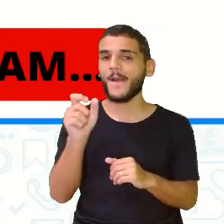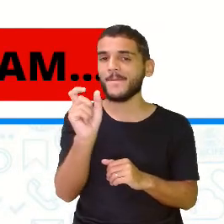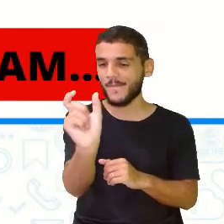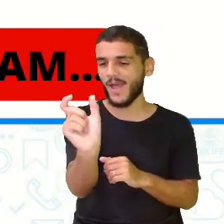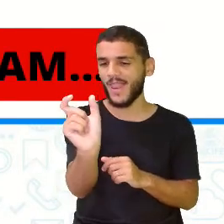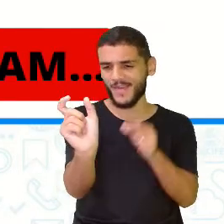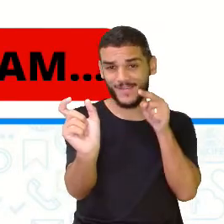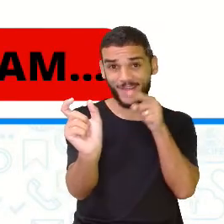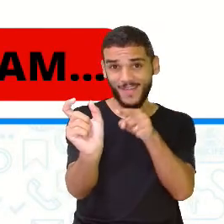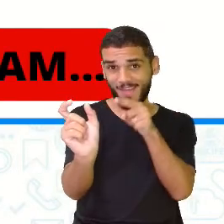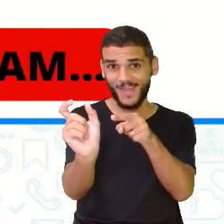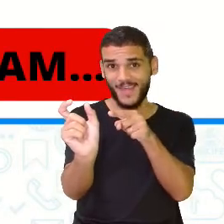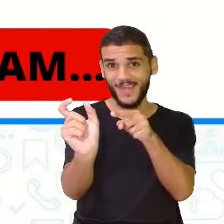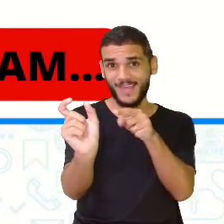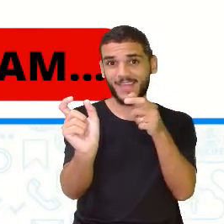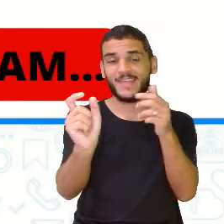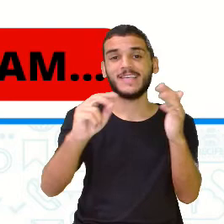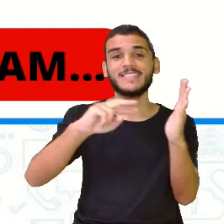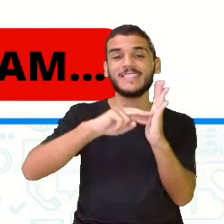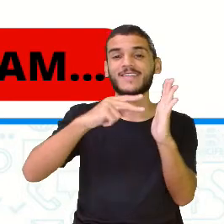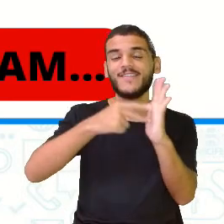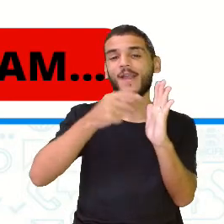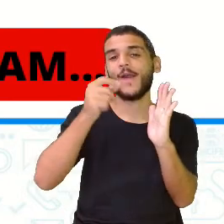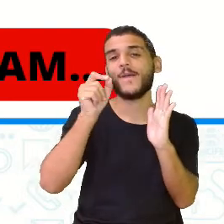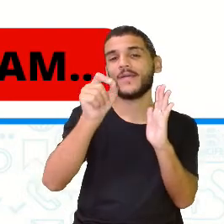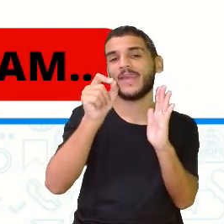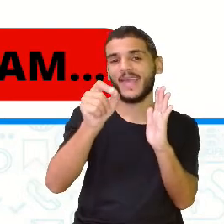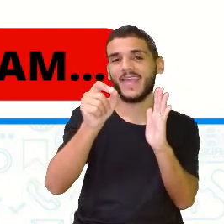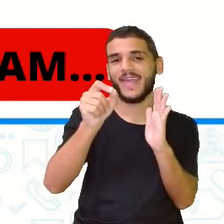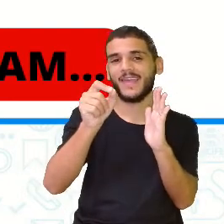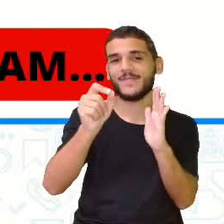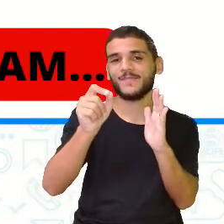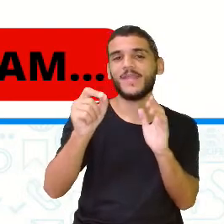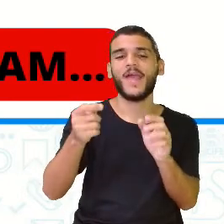podem aproximar. As palavras podem aproximar?